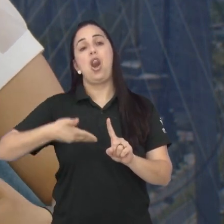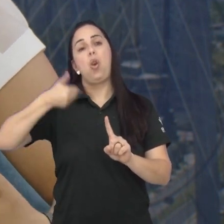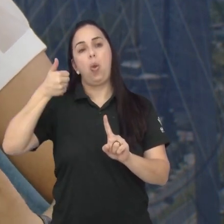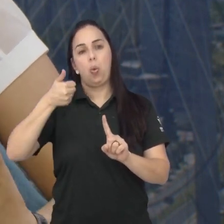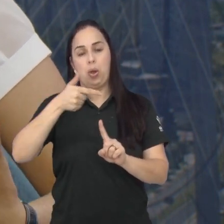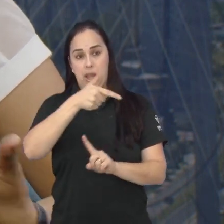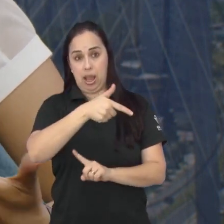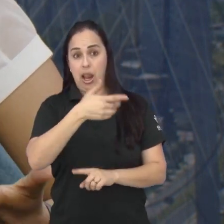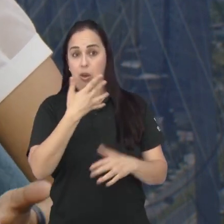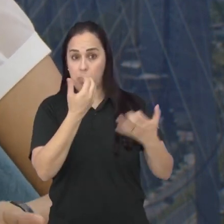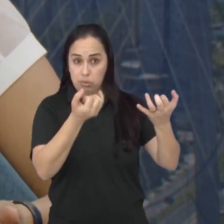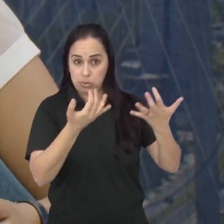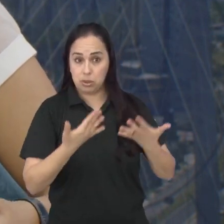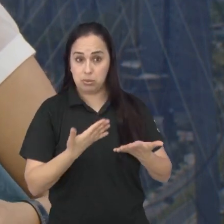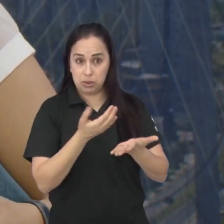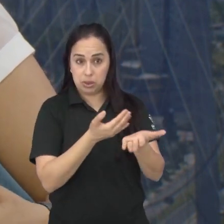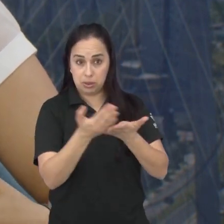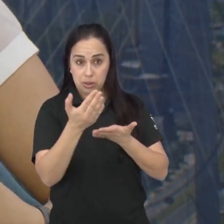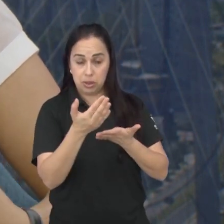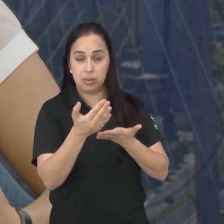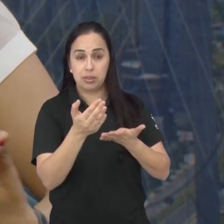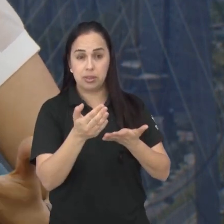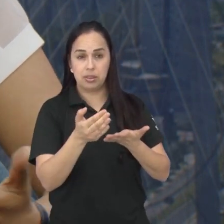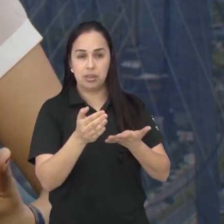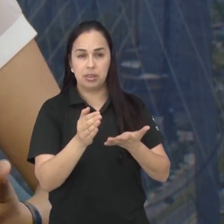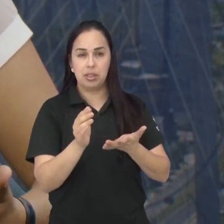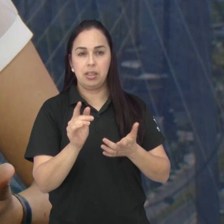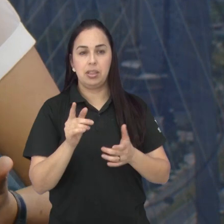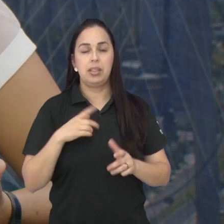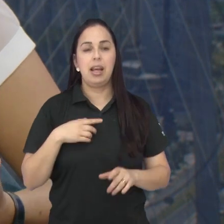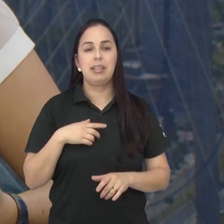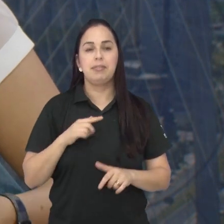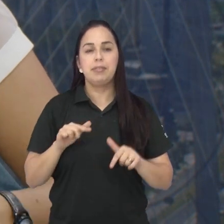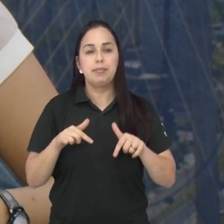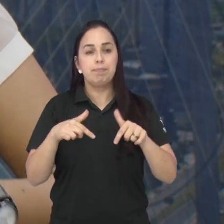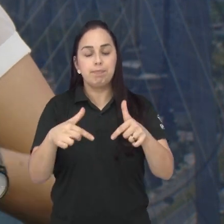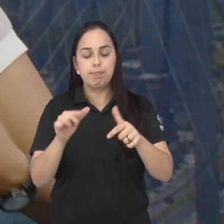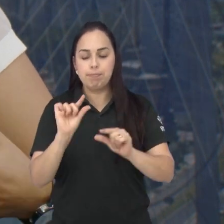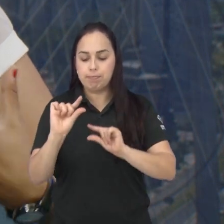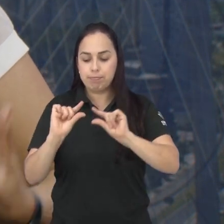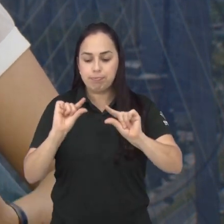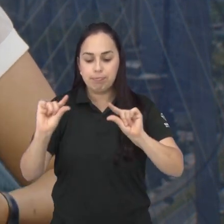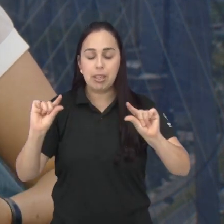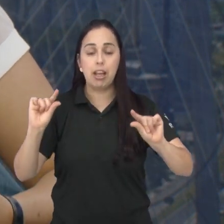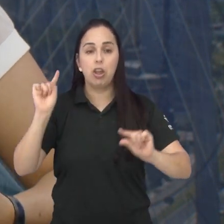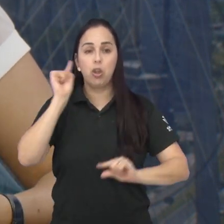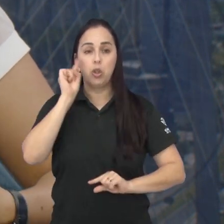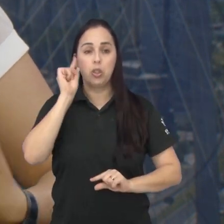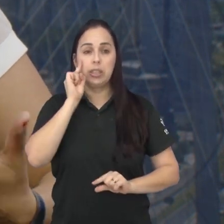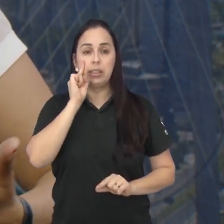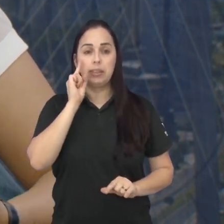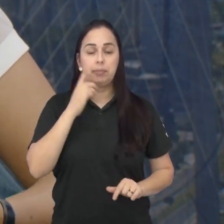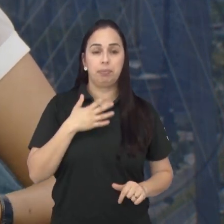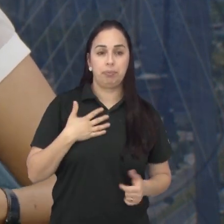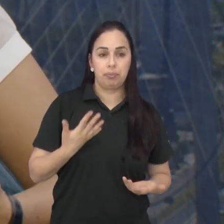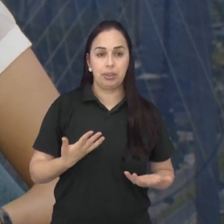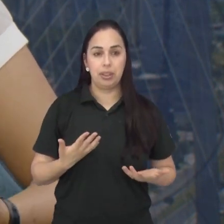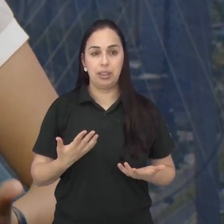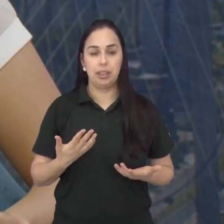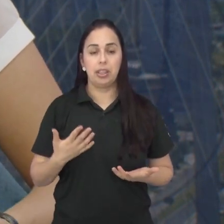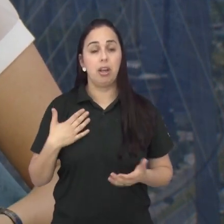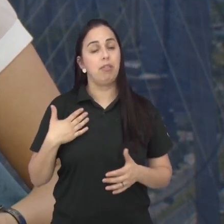que a Rosa já começou a colocar que são nas pequenas situações cotidianas, então que eu vou